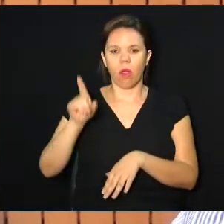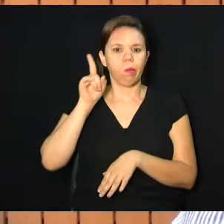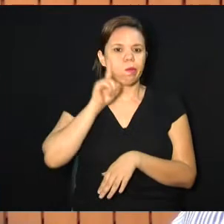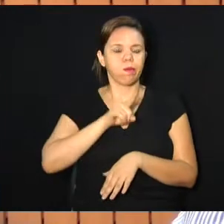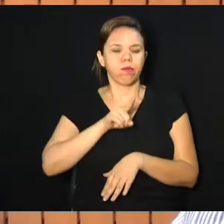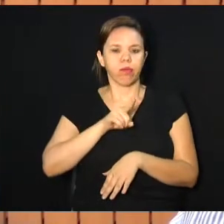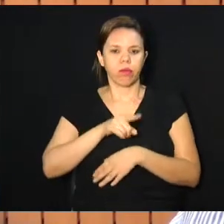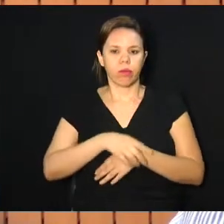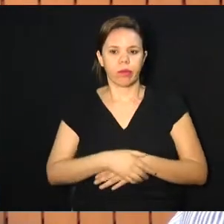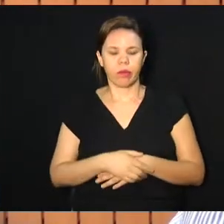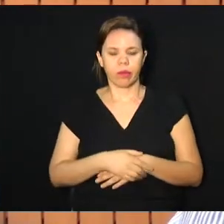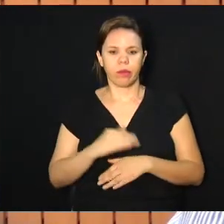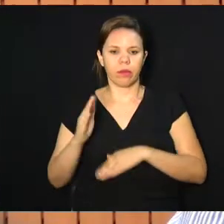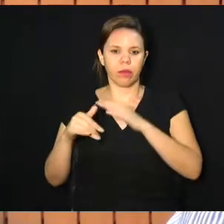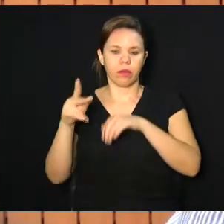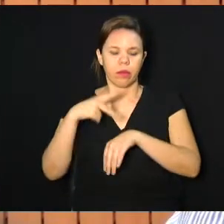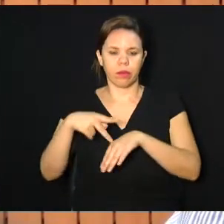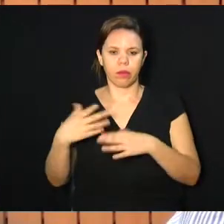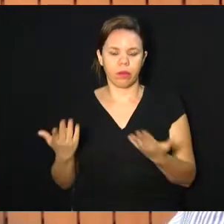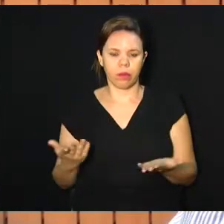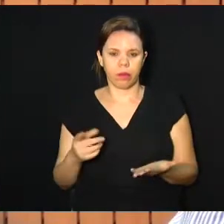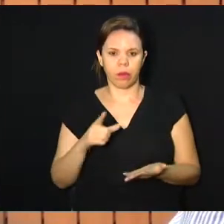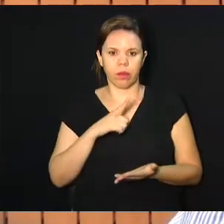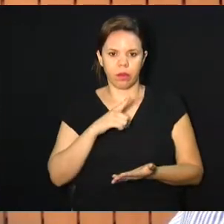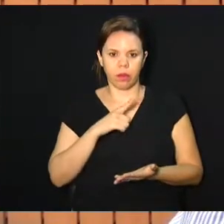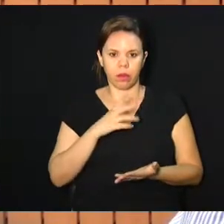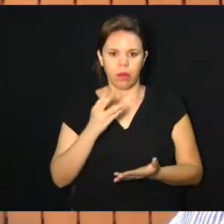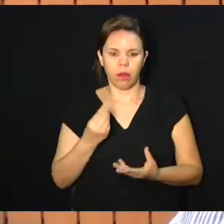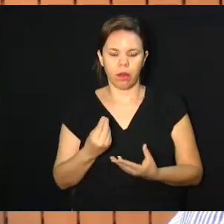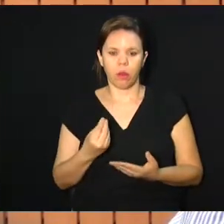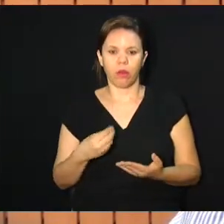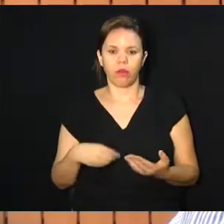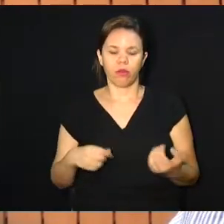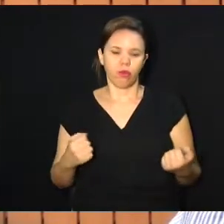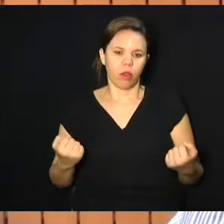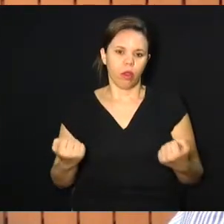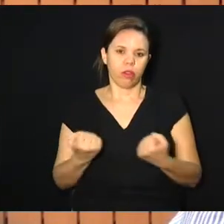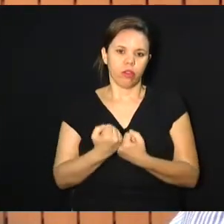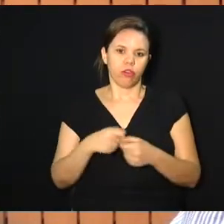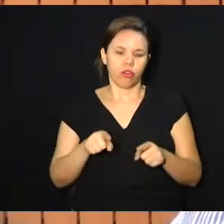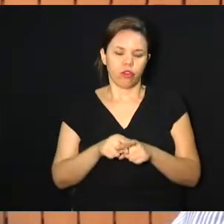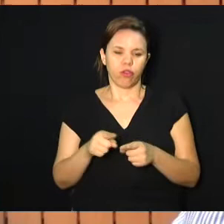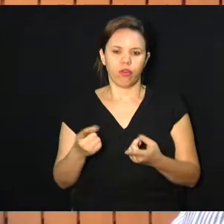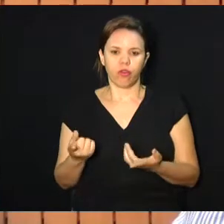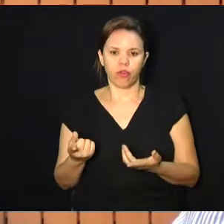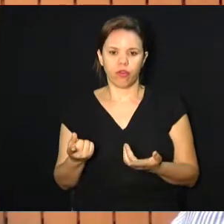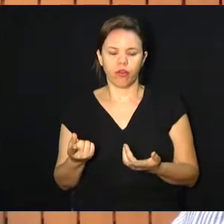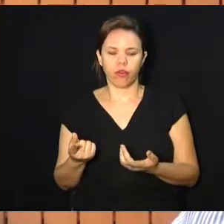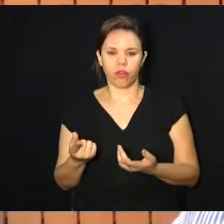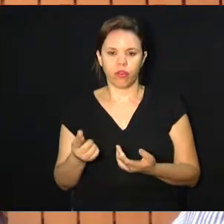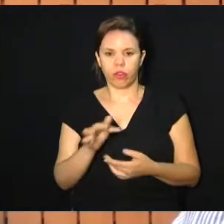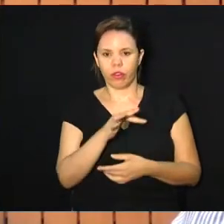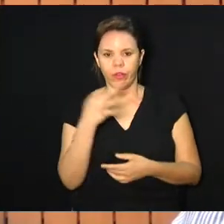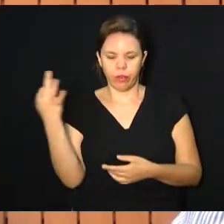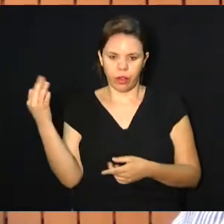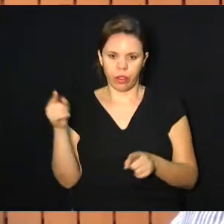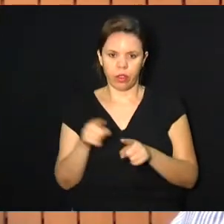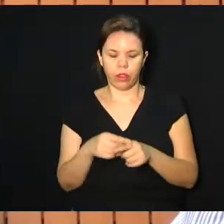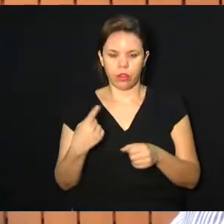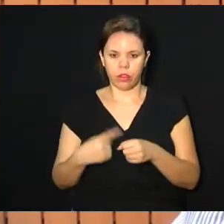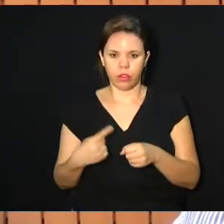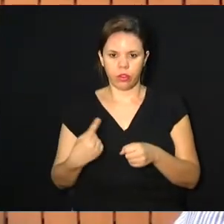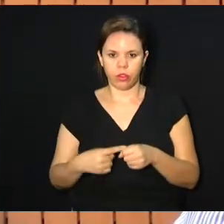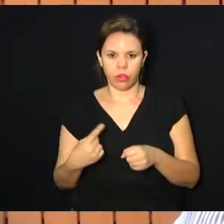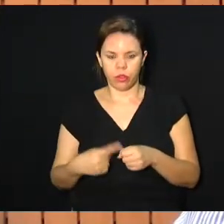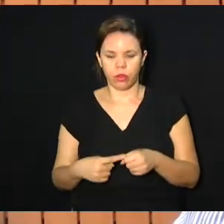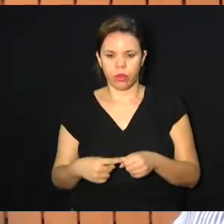né, países desenvolvidos, tem muitos subsídios. Na França tem subsídio federal, provincial, municipal, para